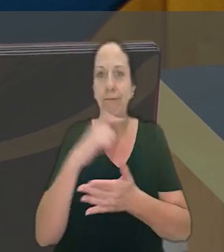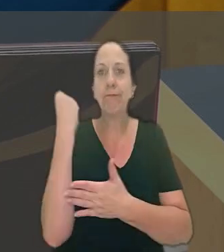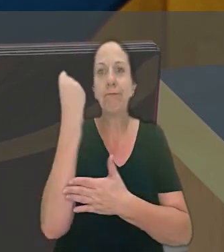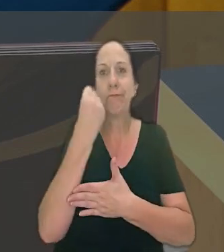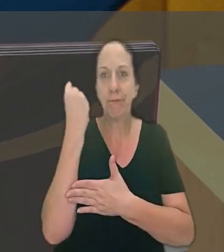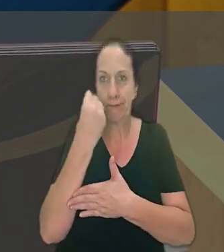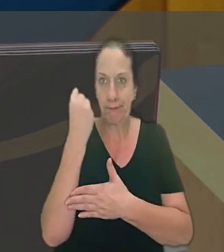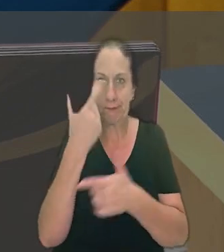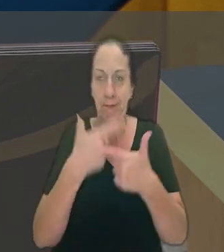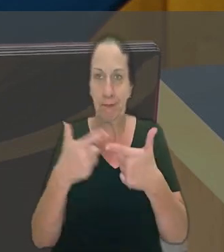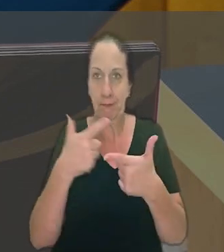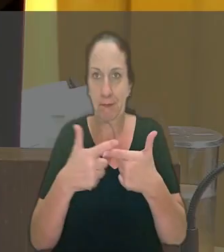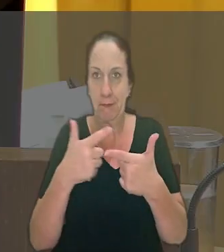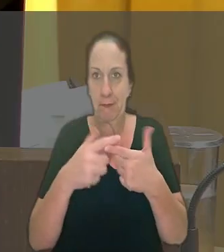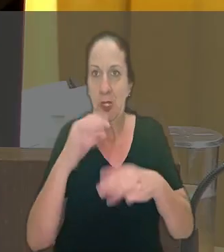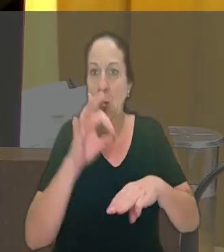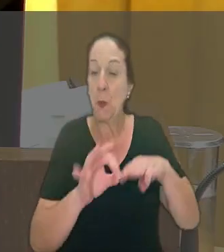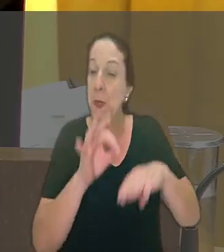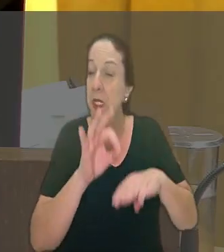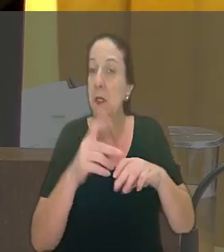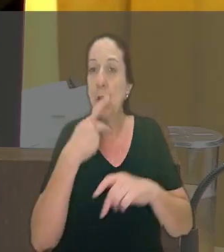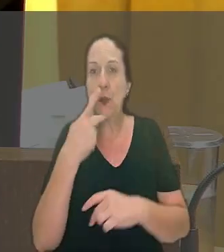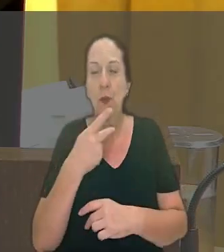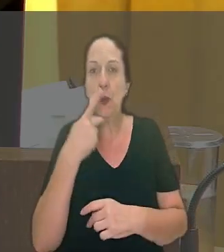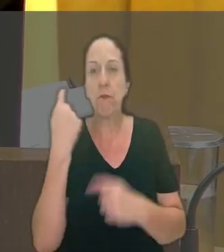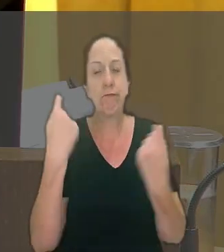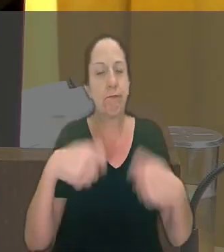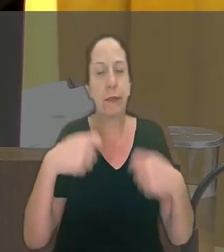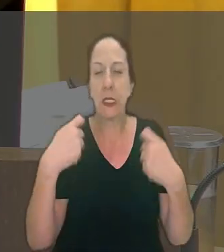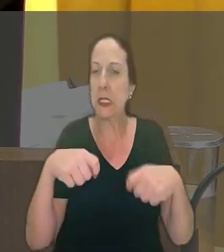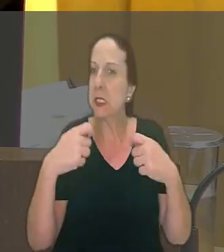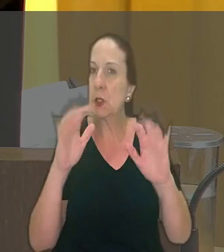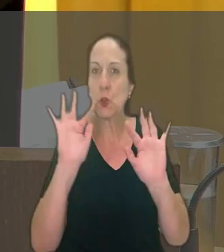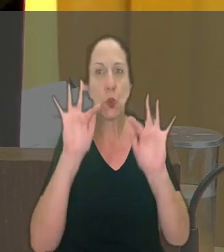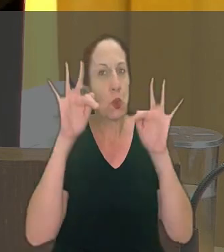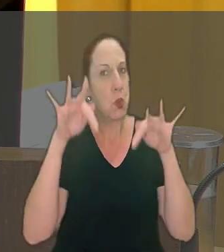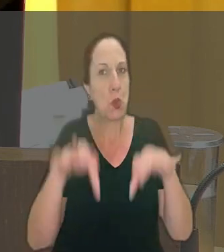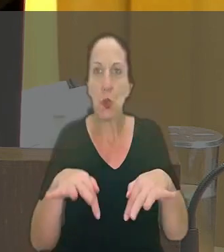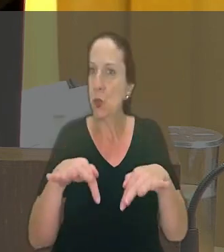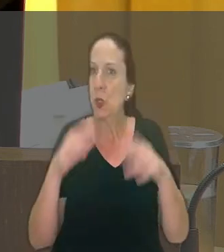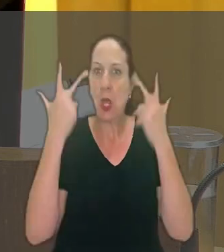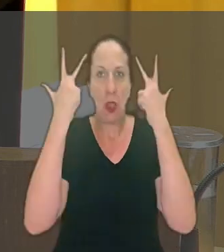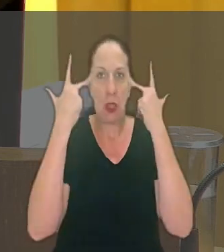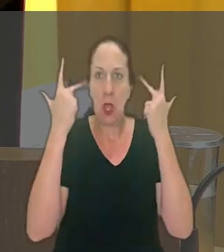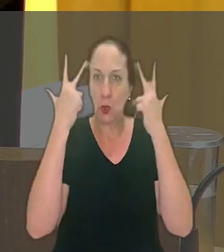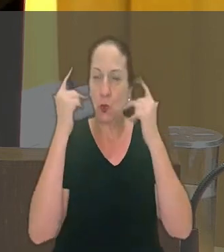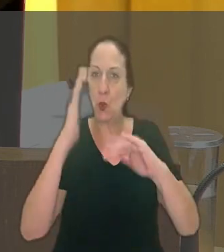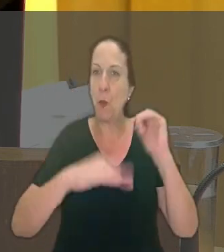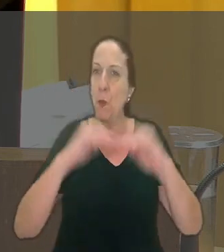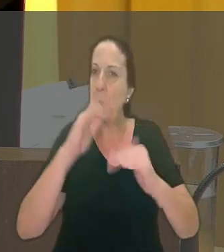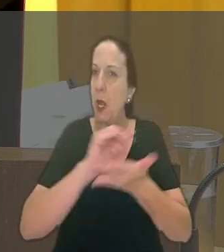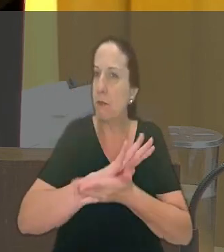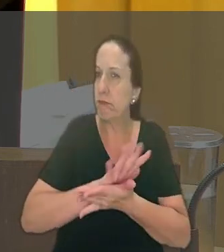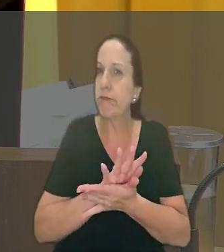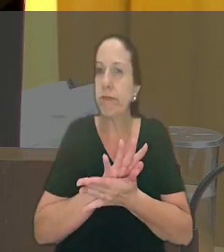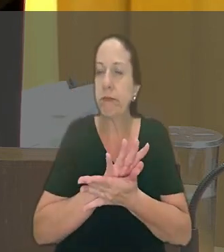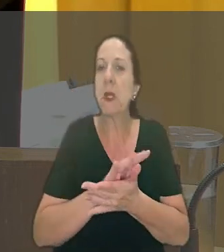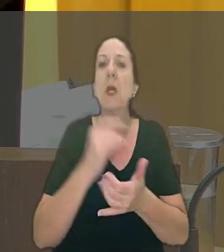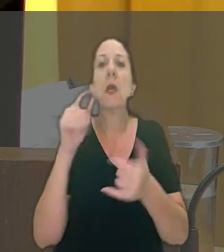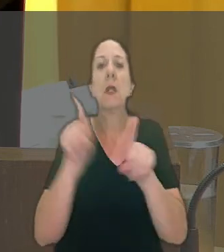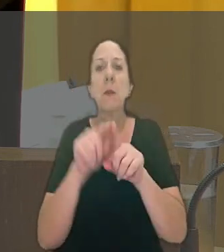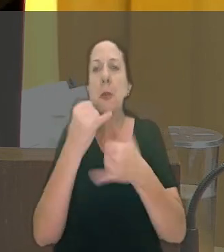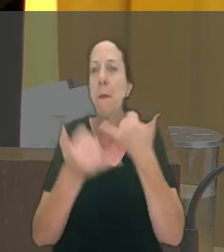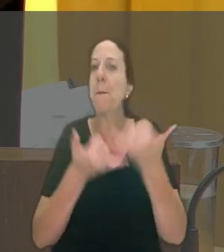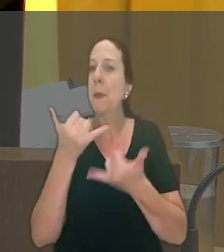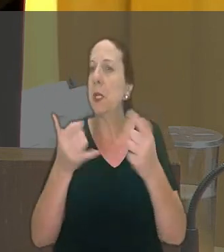agravaram ainda mais a situação. Os ministros ressaltaram a necessidade de pôr fim à naturalização de práticas discriminatórias